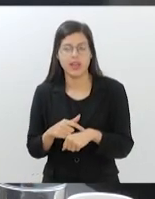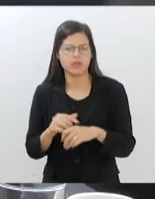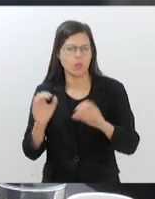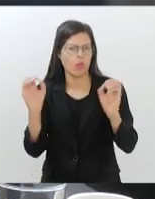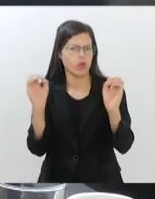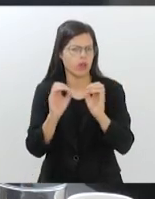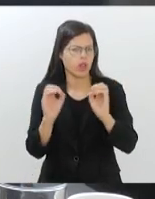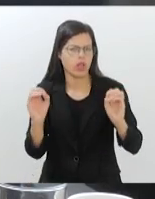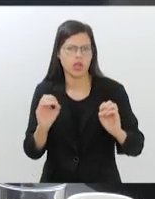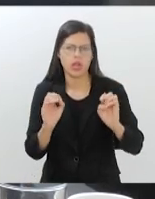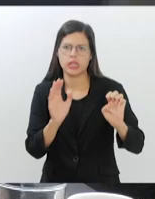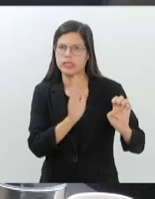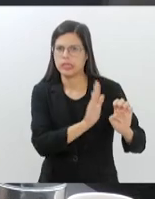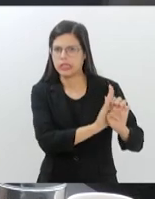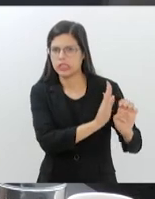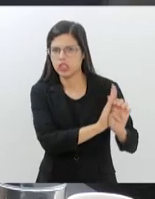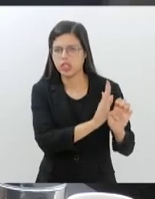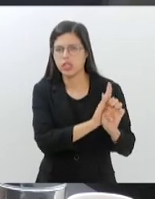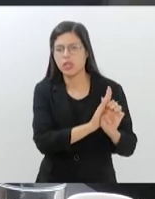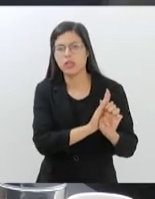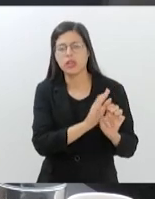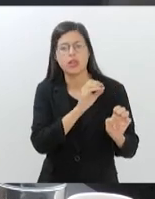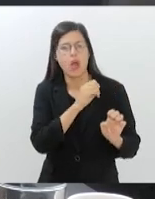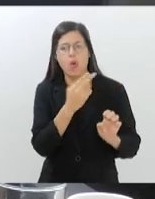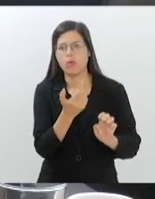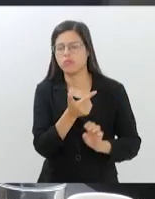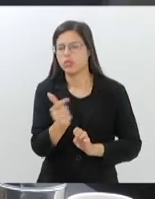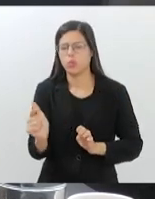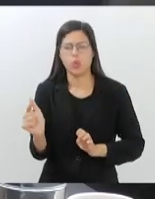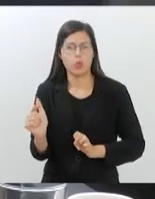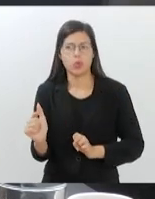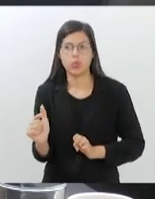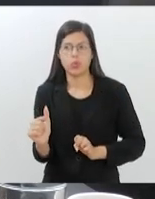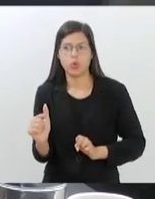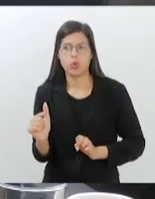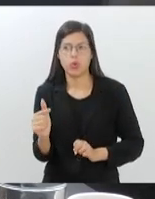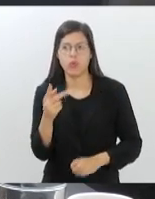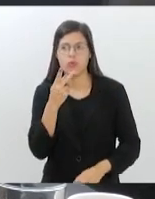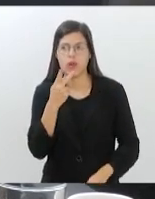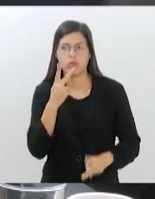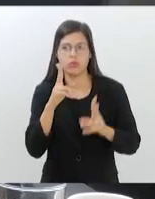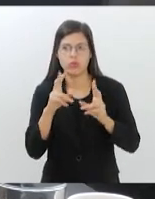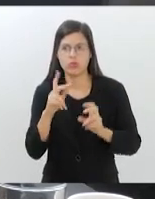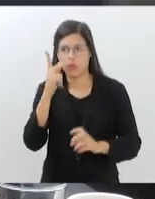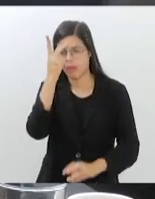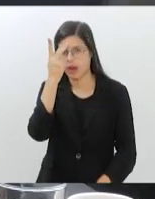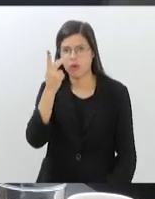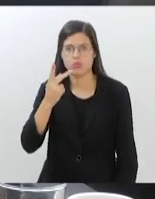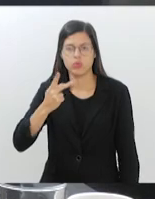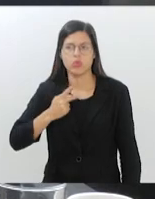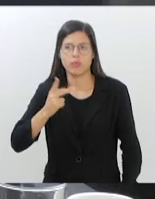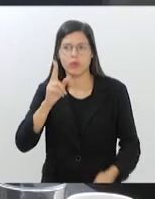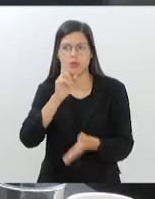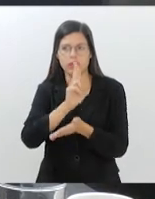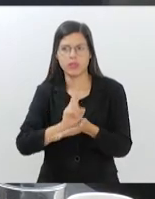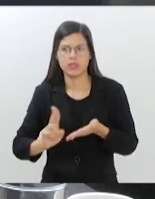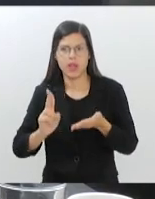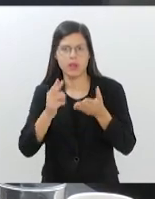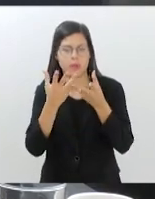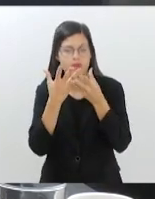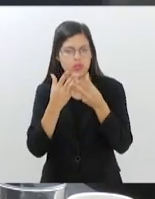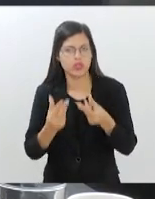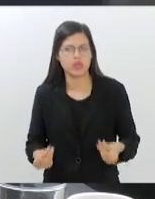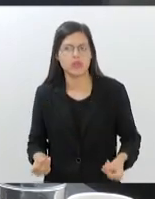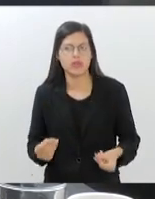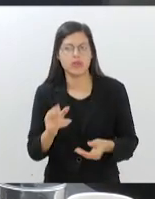ninguém de setor algum suscitou nesse plenário a autonomia universitária para extinguir a universidade todo mundo